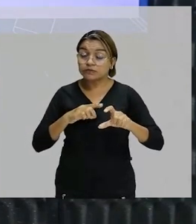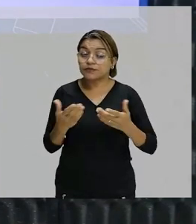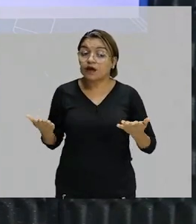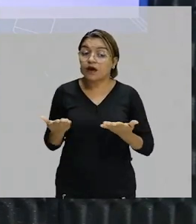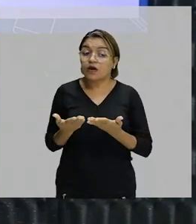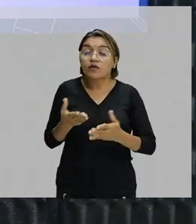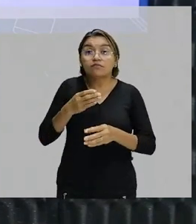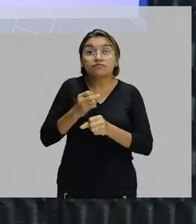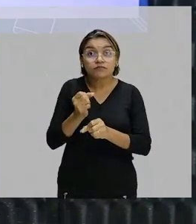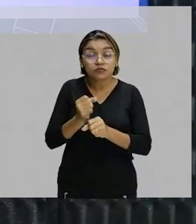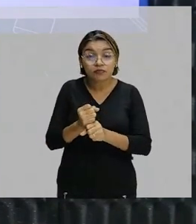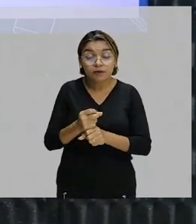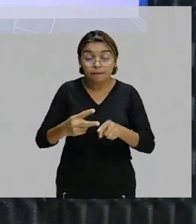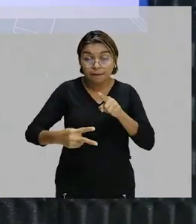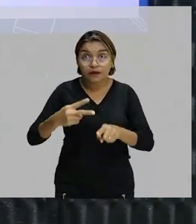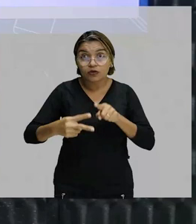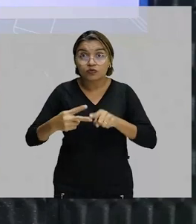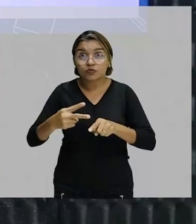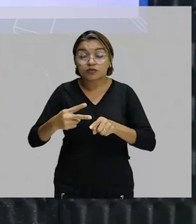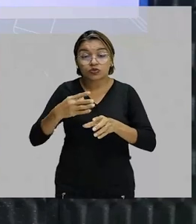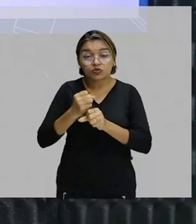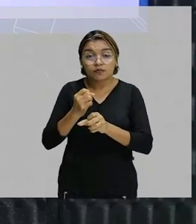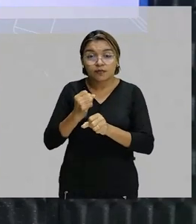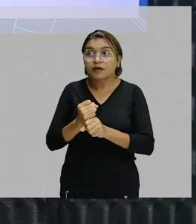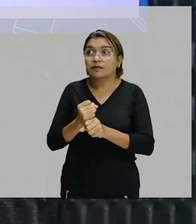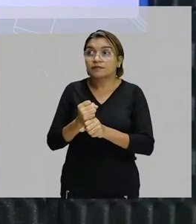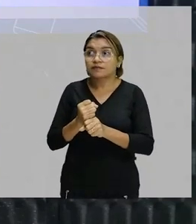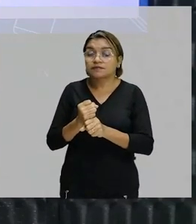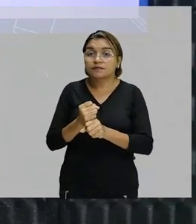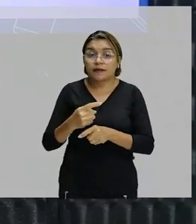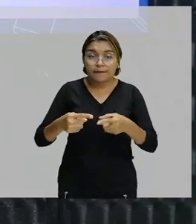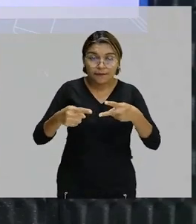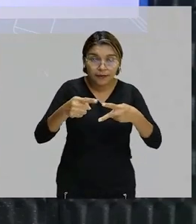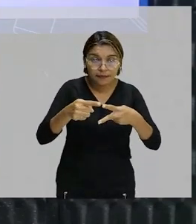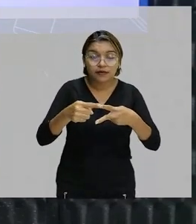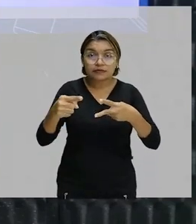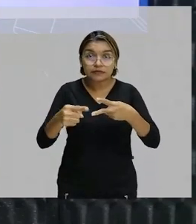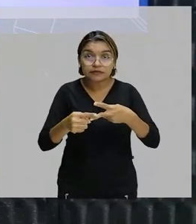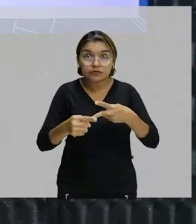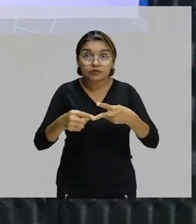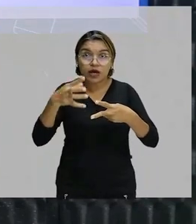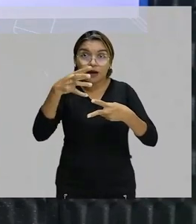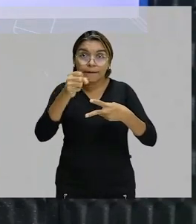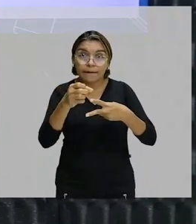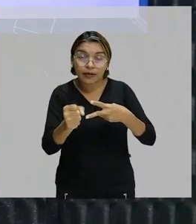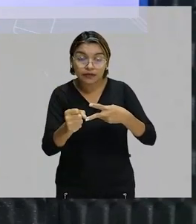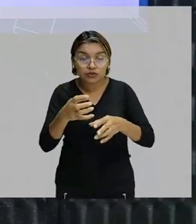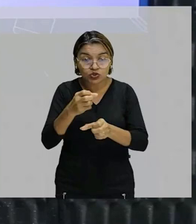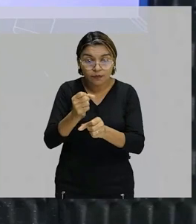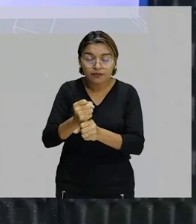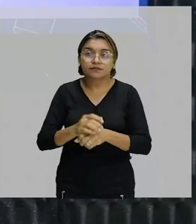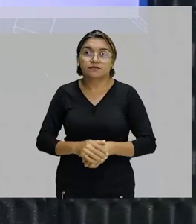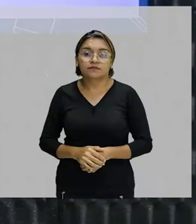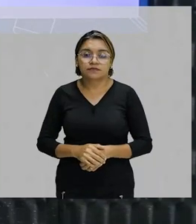vou somar essas duas informações eu vou somar essa com essa quando eu somo né olha aqui o primeiro